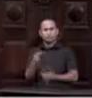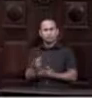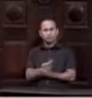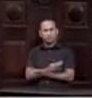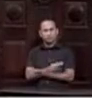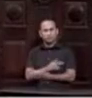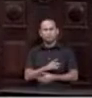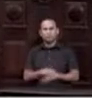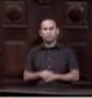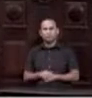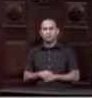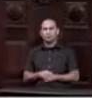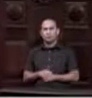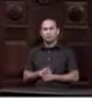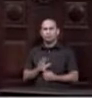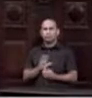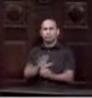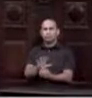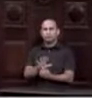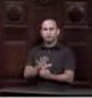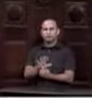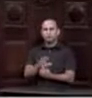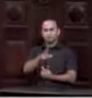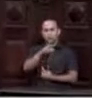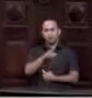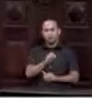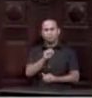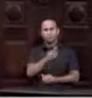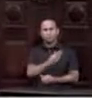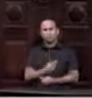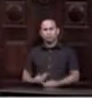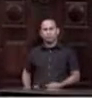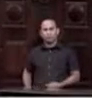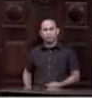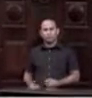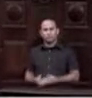para tomar conta de um governo legitimamente eleito.